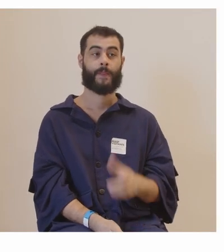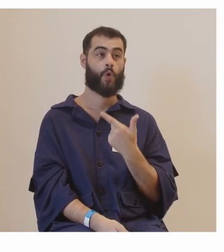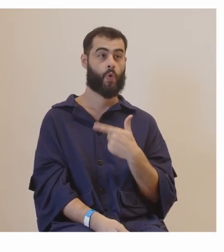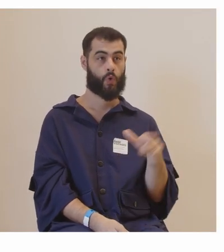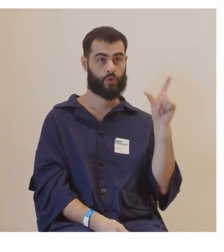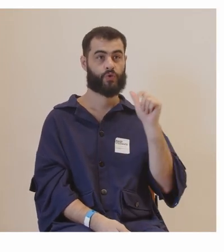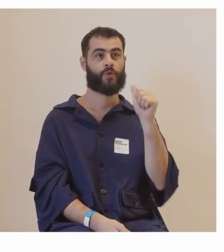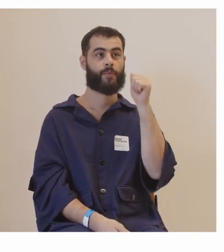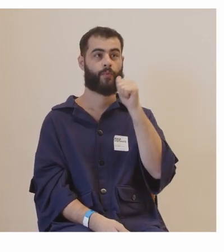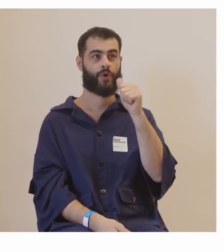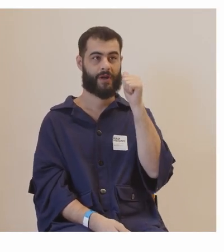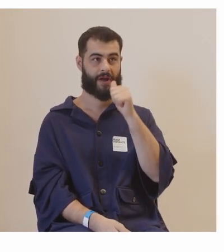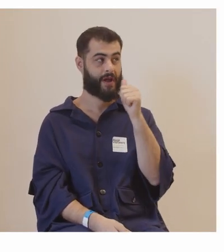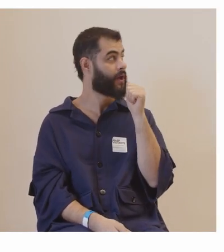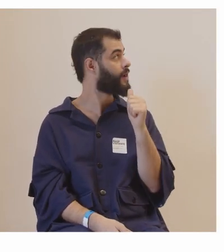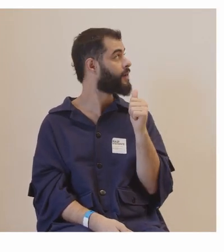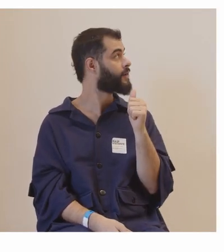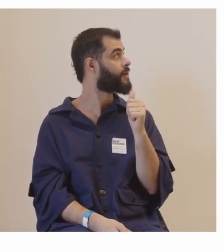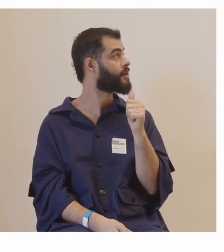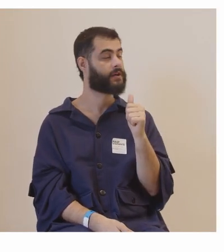né, que